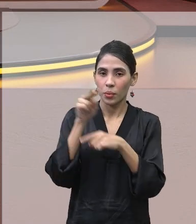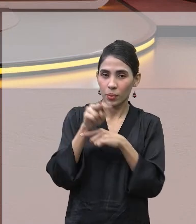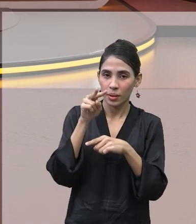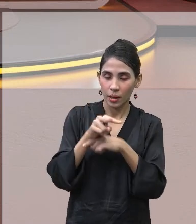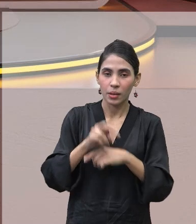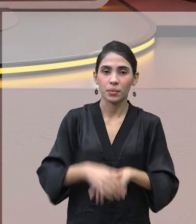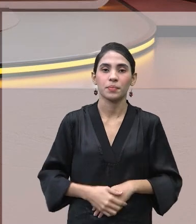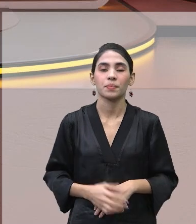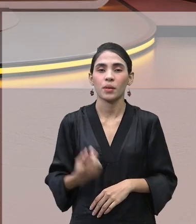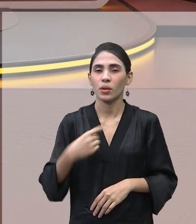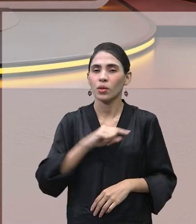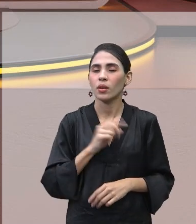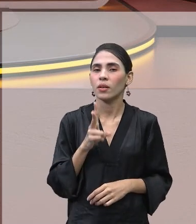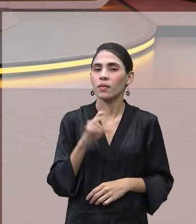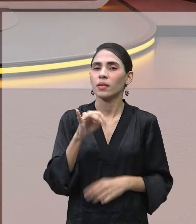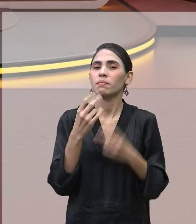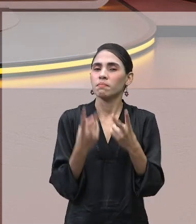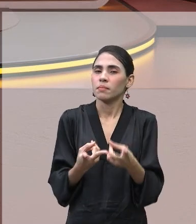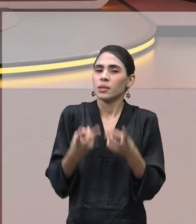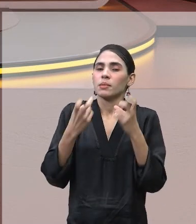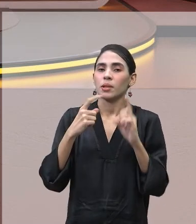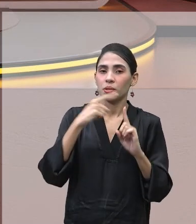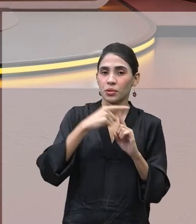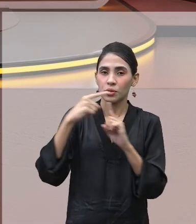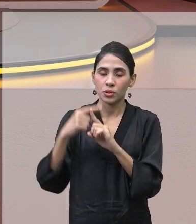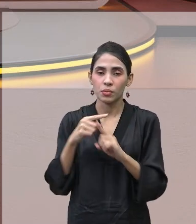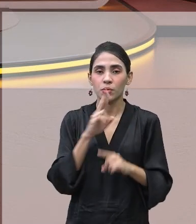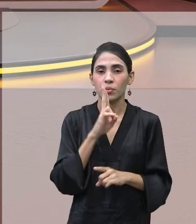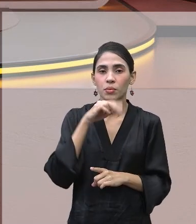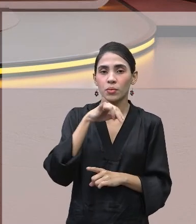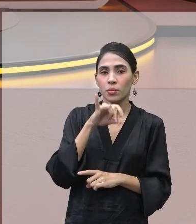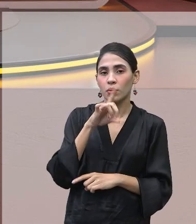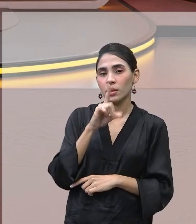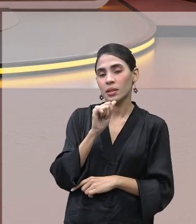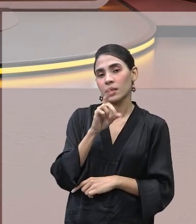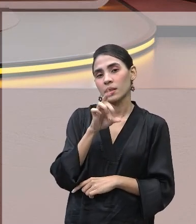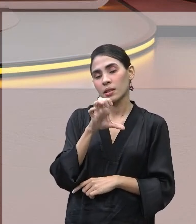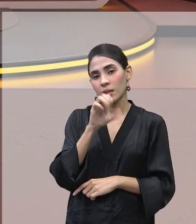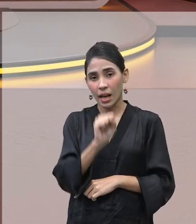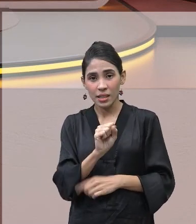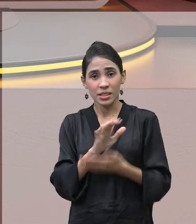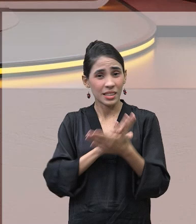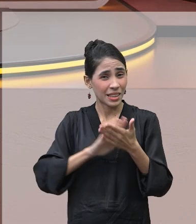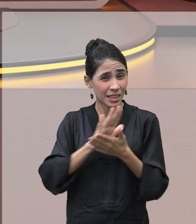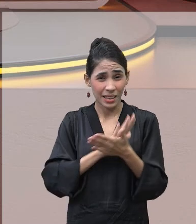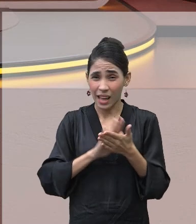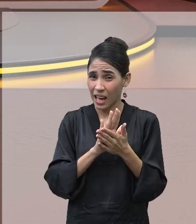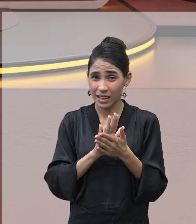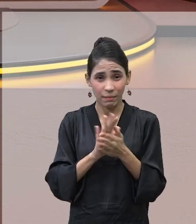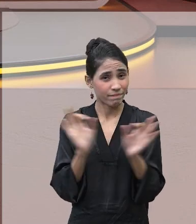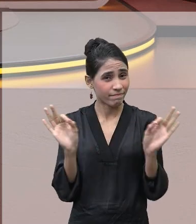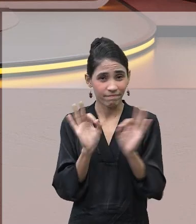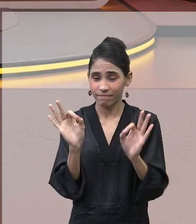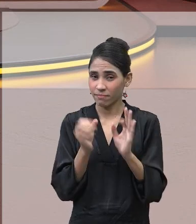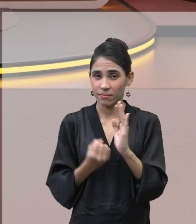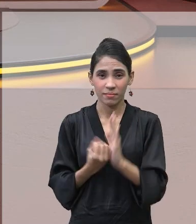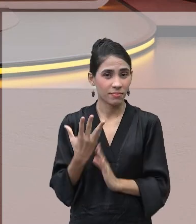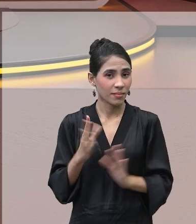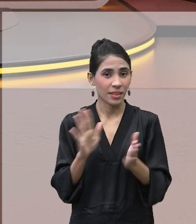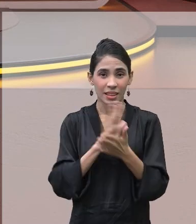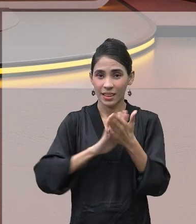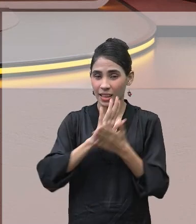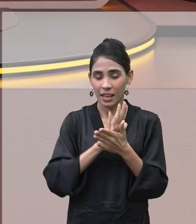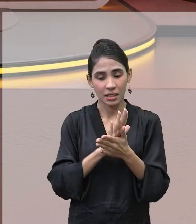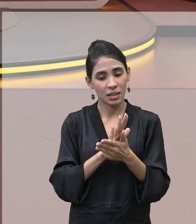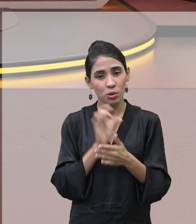conservação, nós vamos ter aqueles tipos de unidades de conservação onde nada pode ser desenvolvido, além de